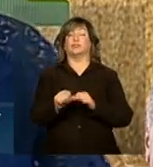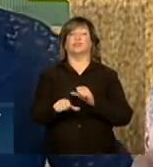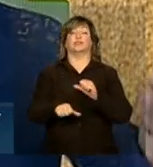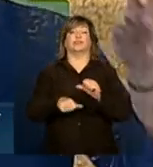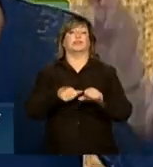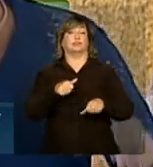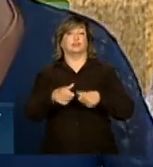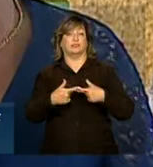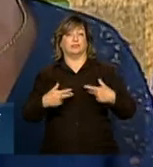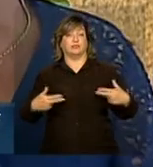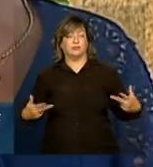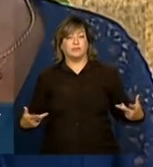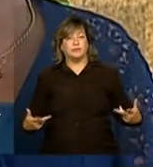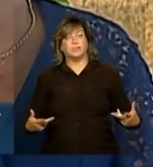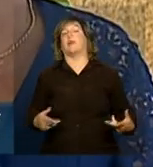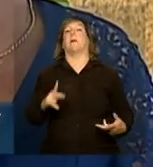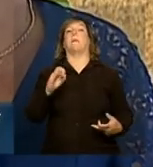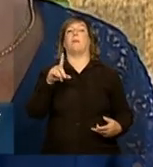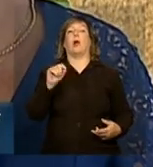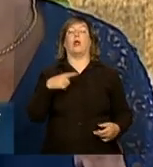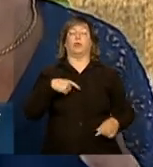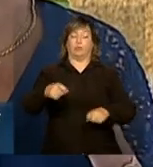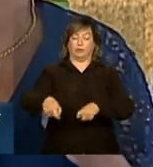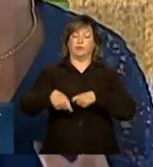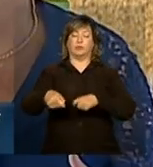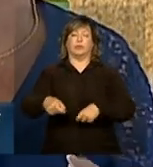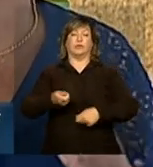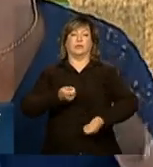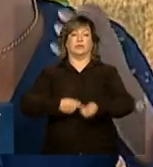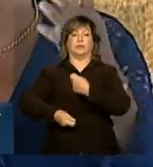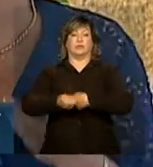transforma, cria um grande polo